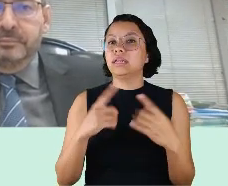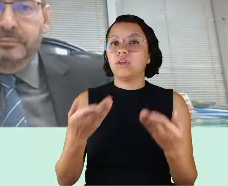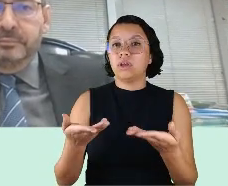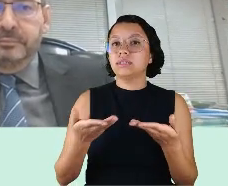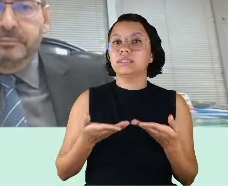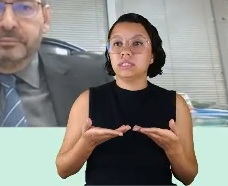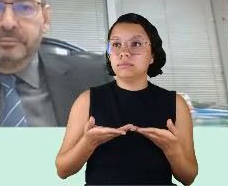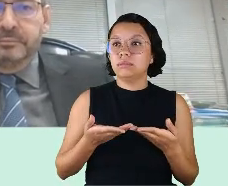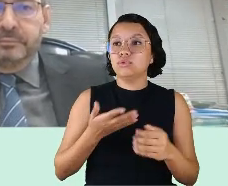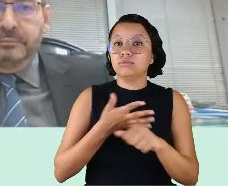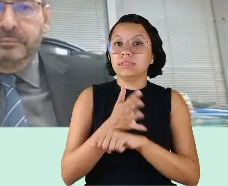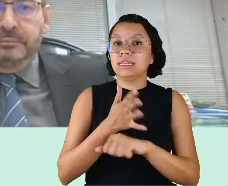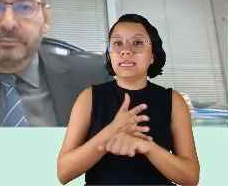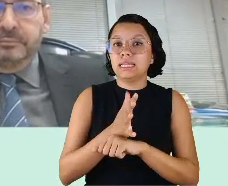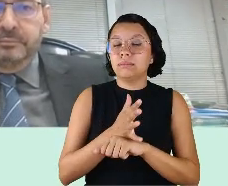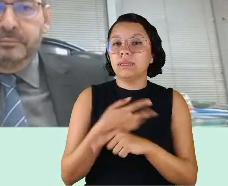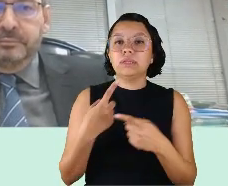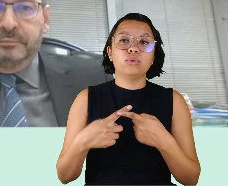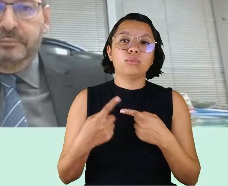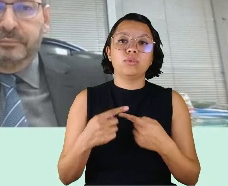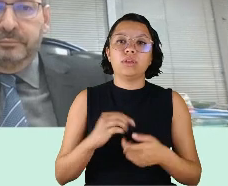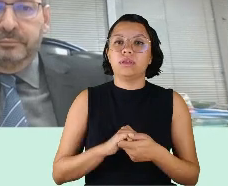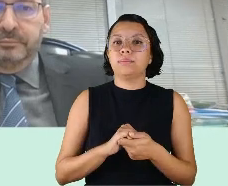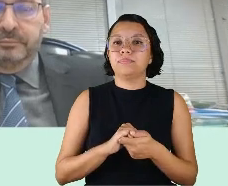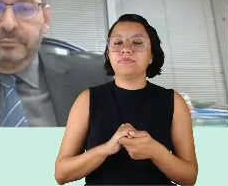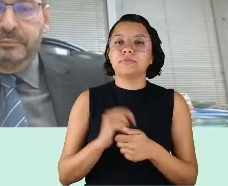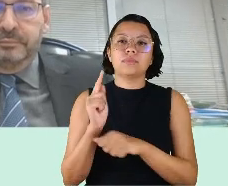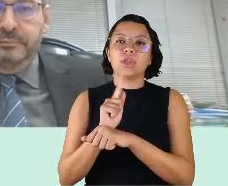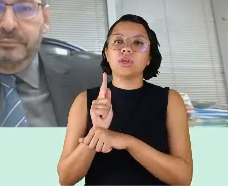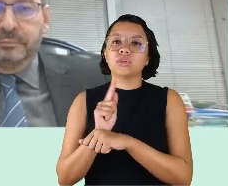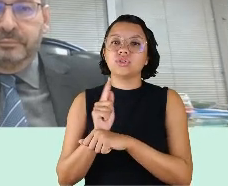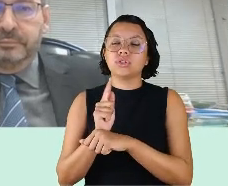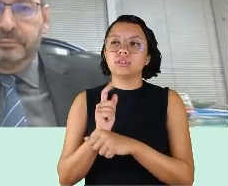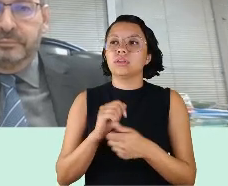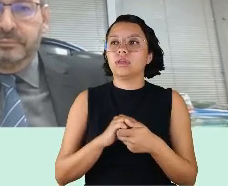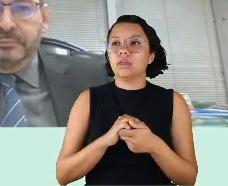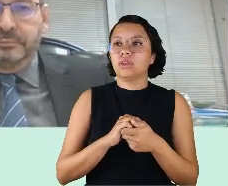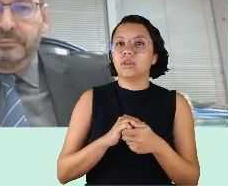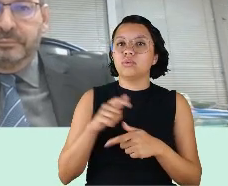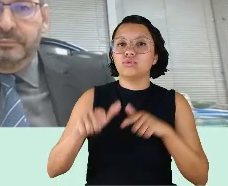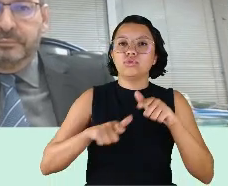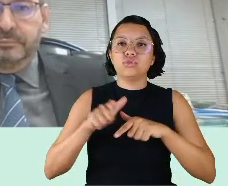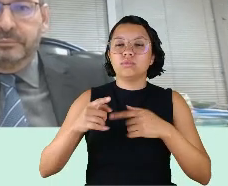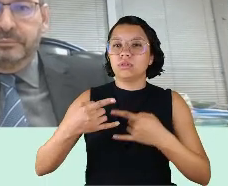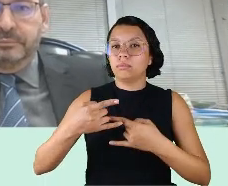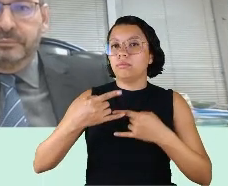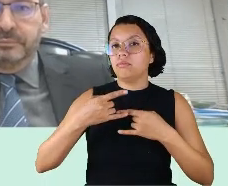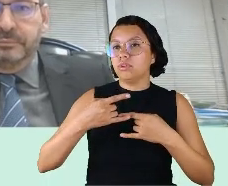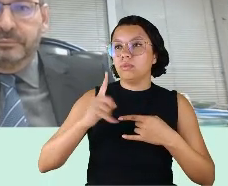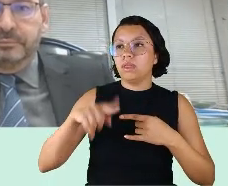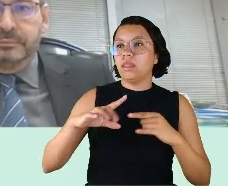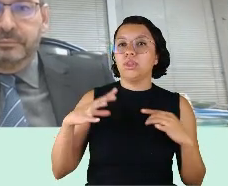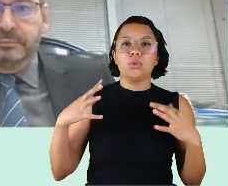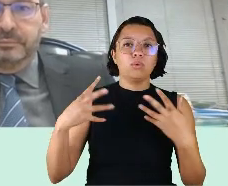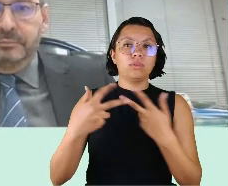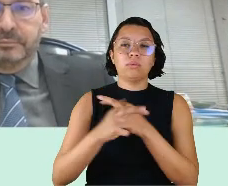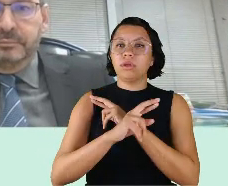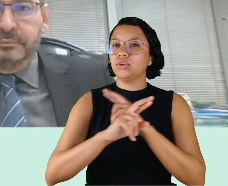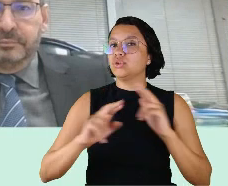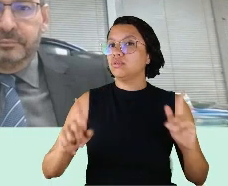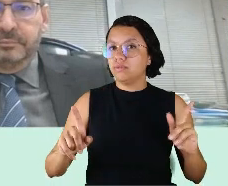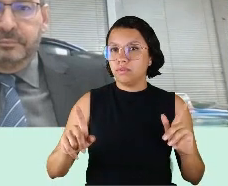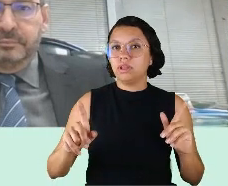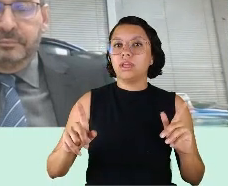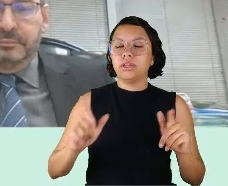não recebemos um treinamento, porque a gestão de um teletrabalho, ela é